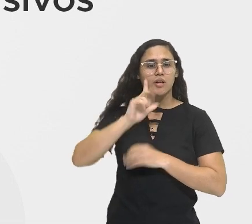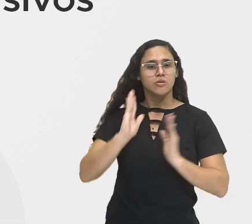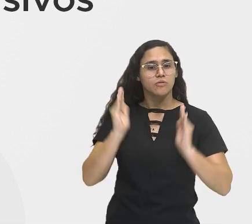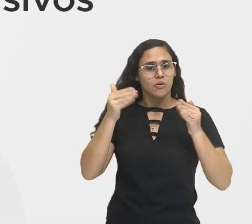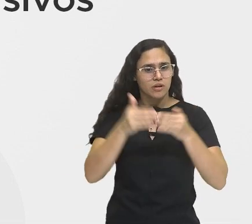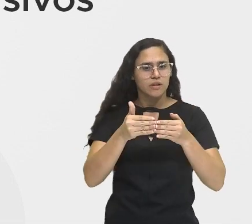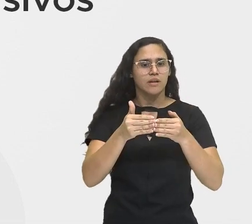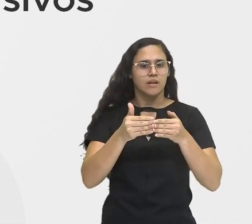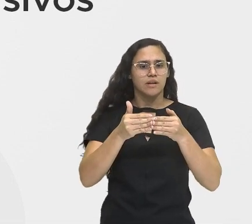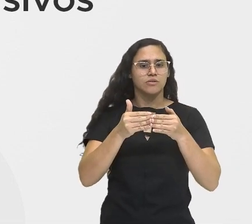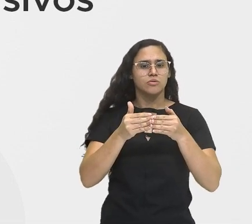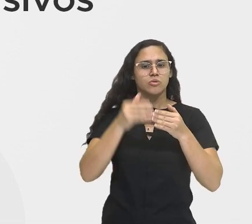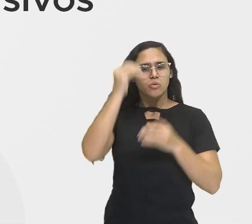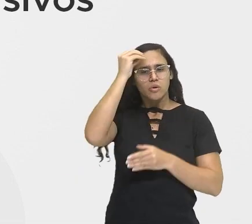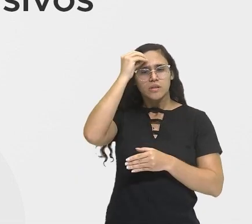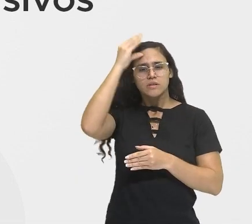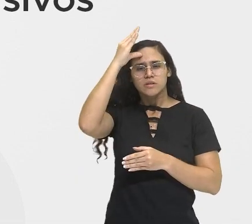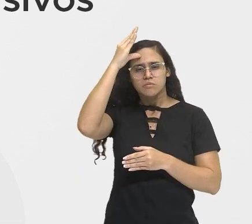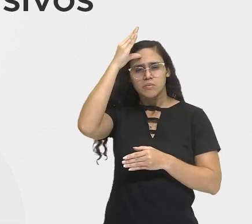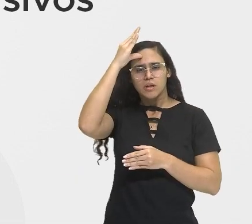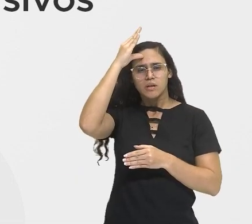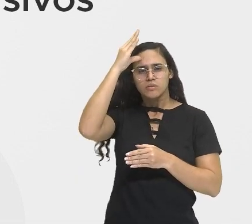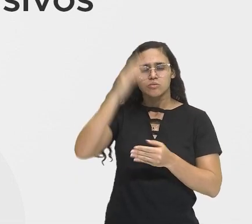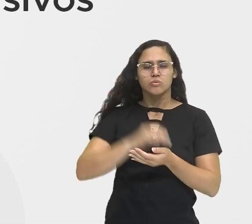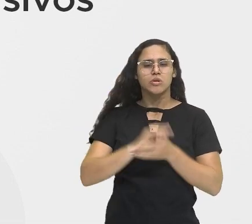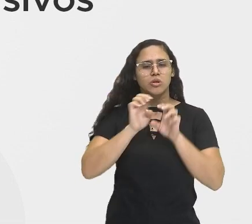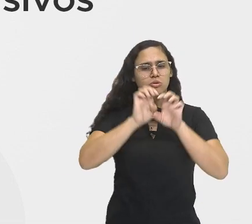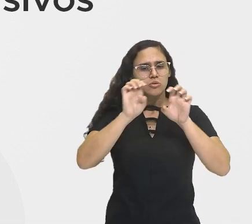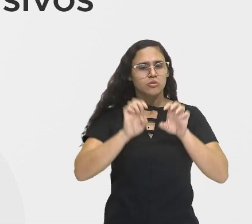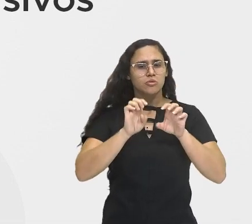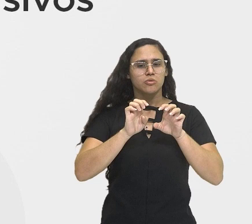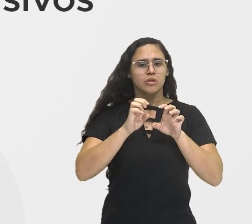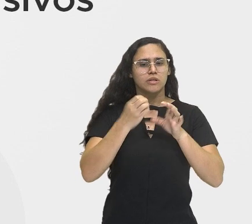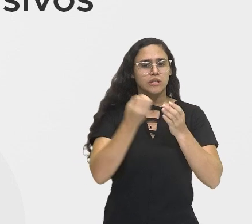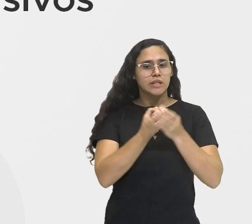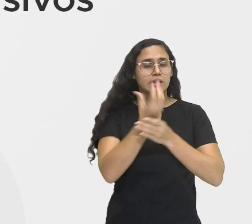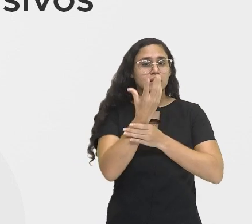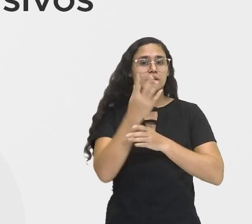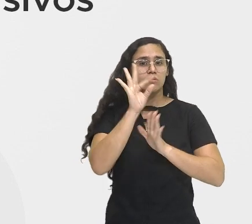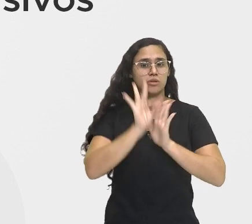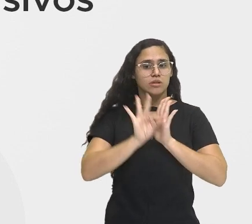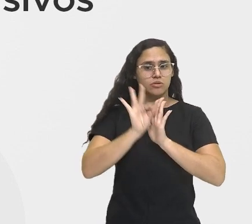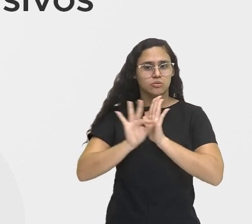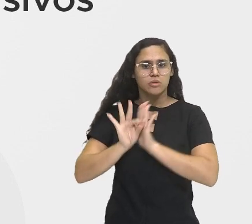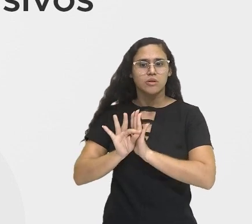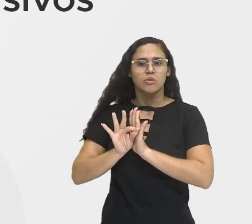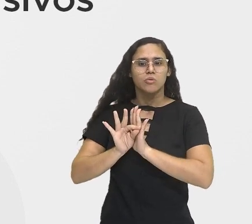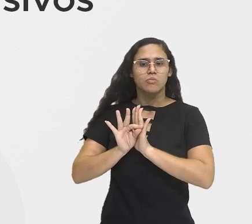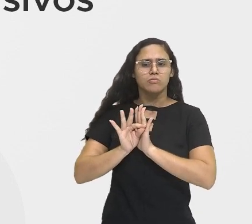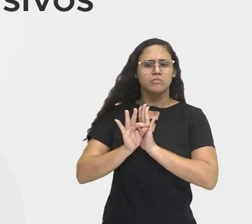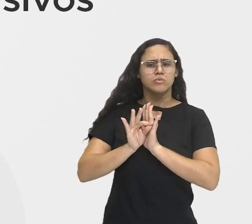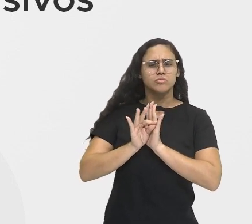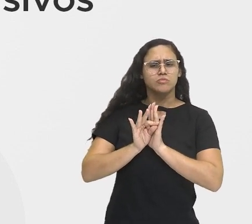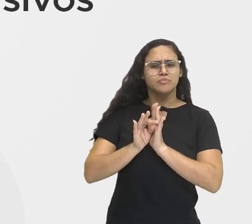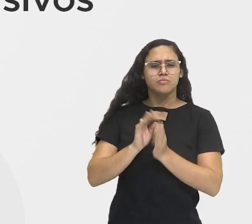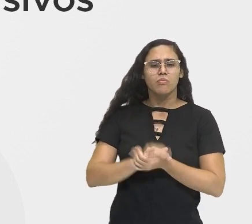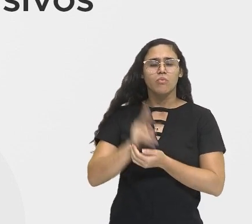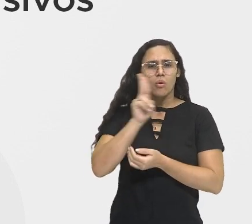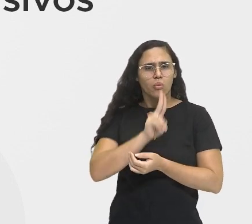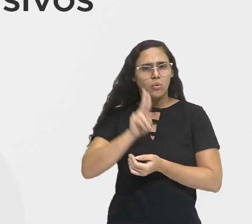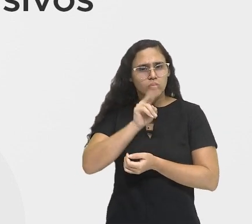nos conhecimentos de estruturas de composição textual, estilos de época,